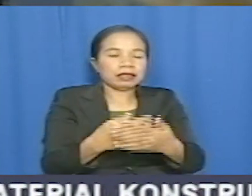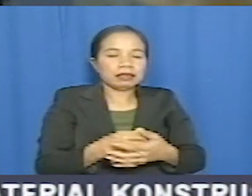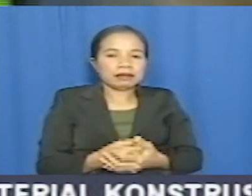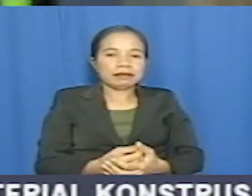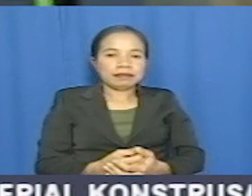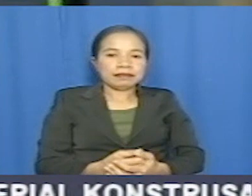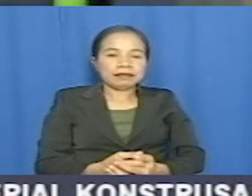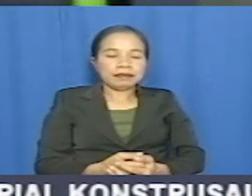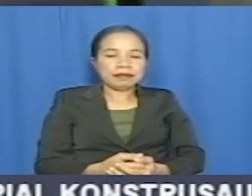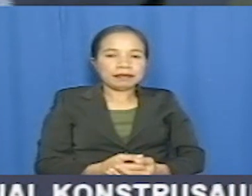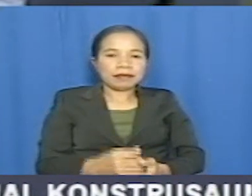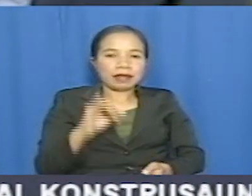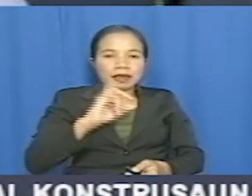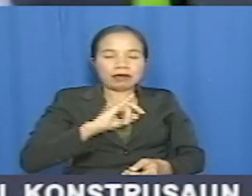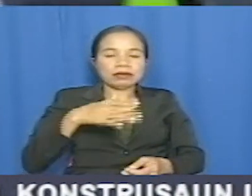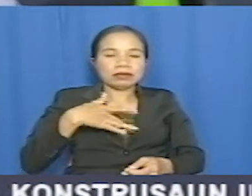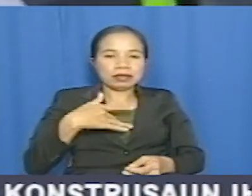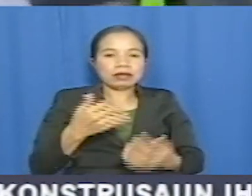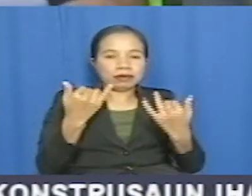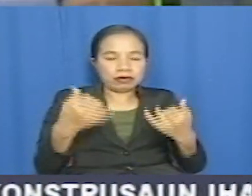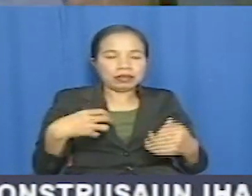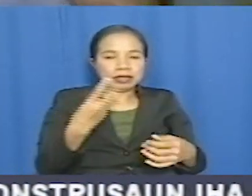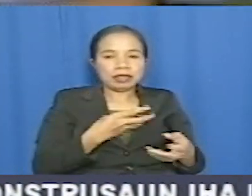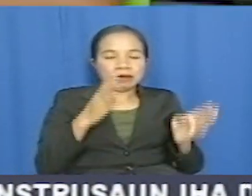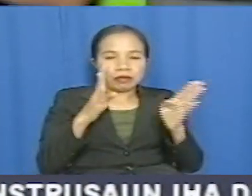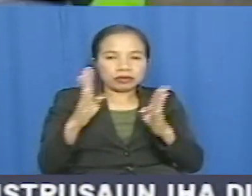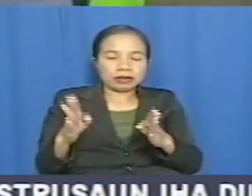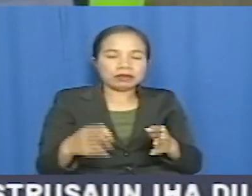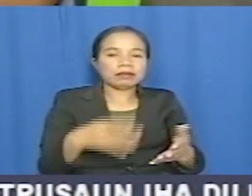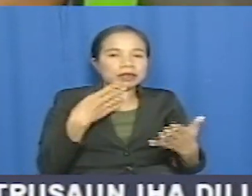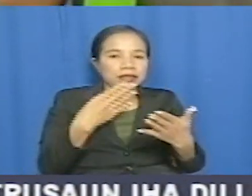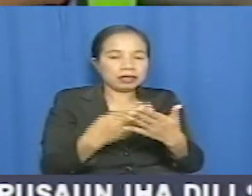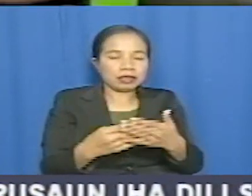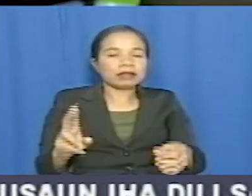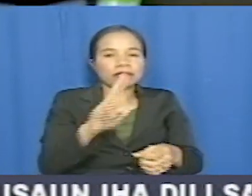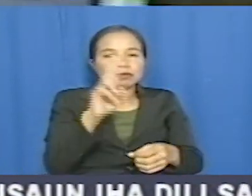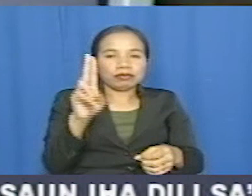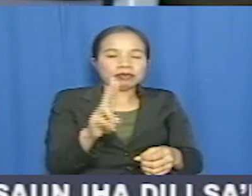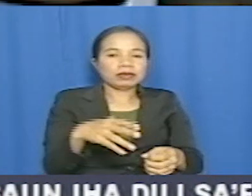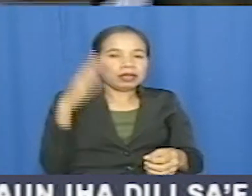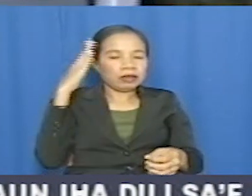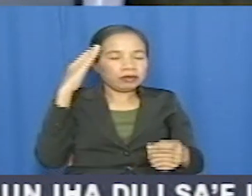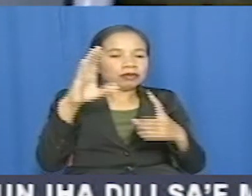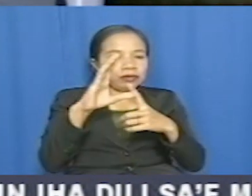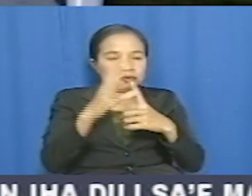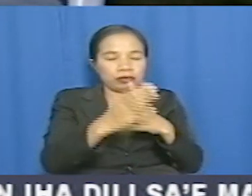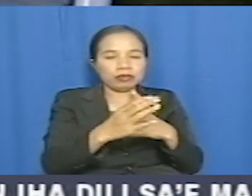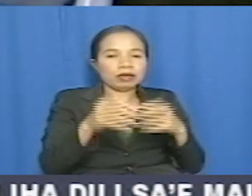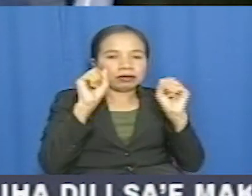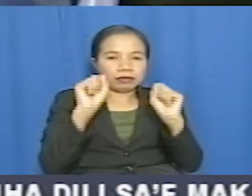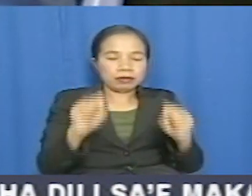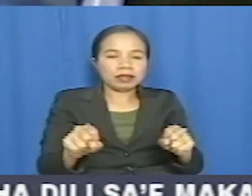Florentino kalandiak ausente kata kohin ita iha proses sudah nebe importante tep tebes ita utiliza meios culturais para to